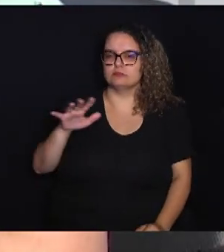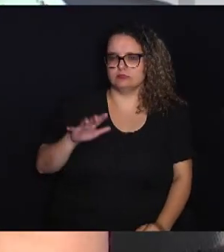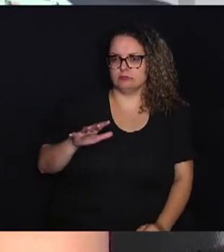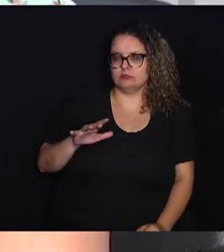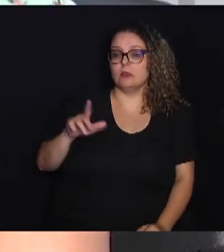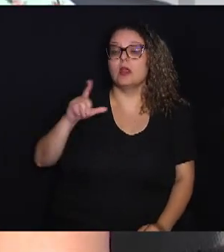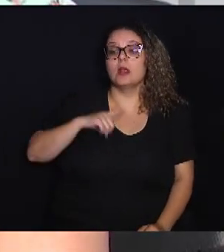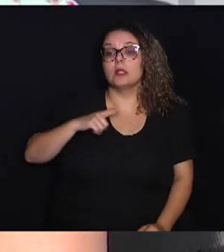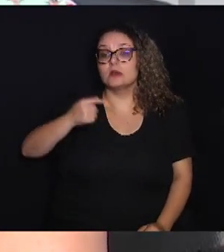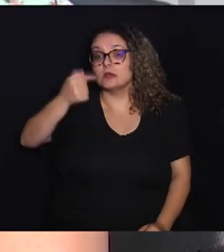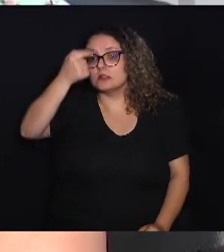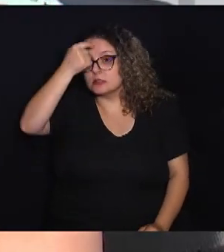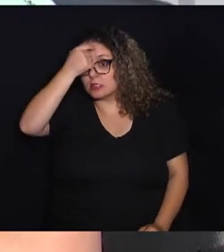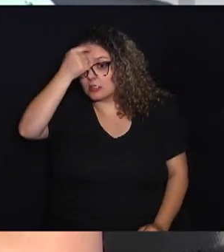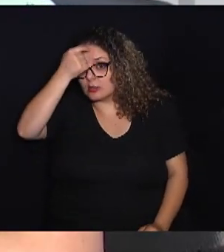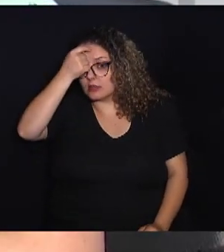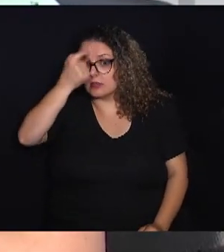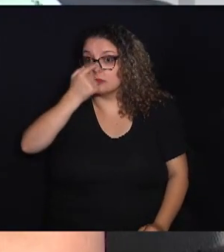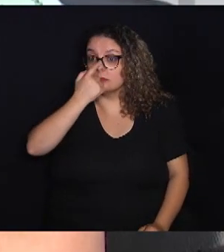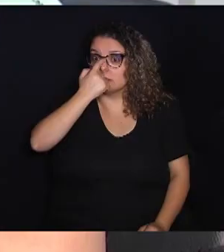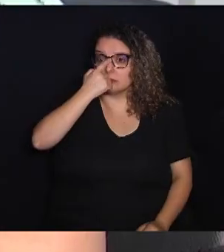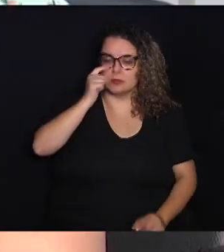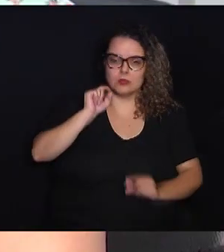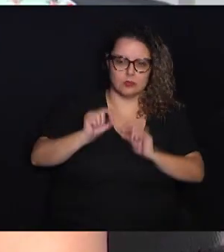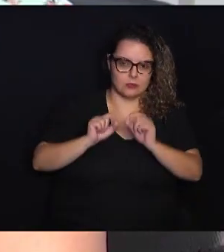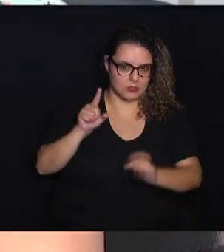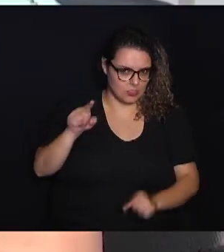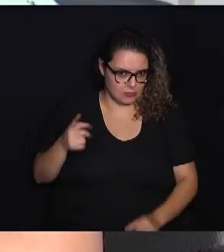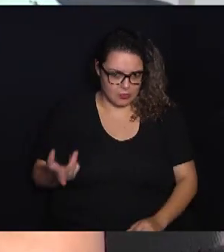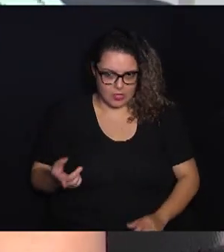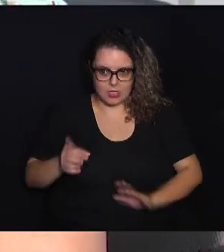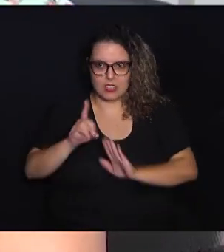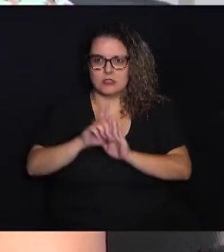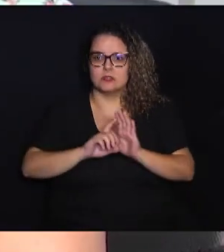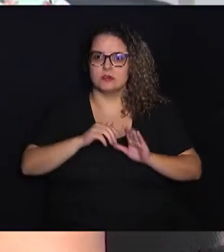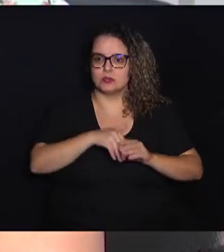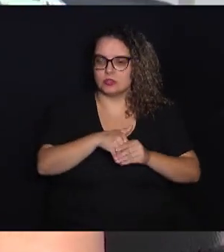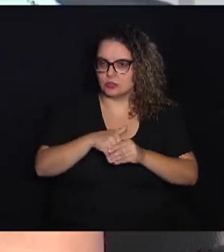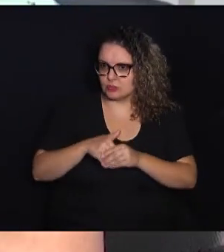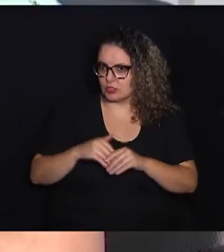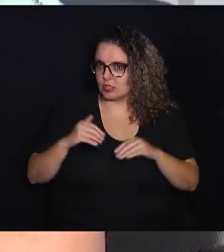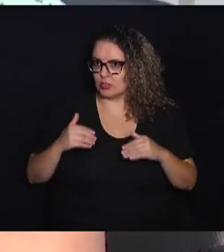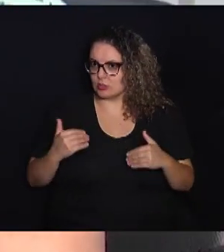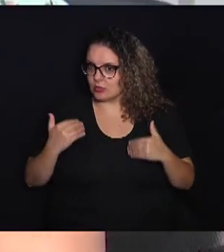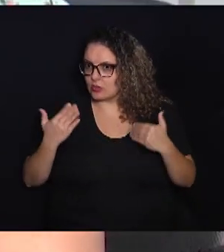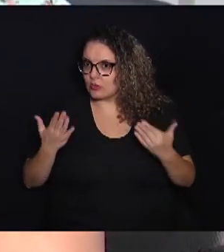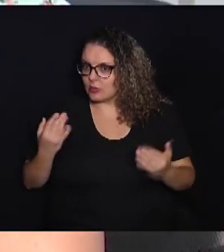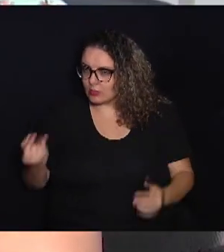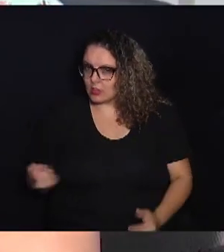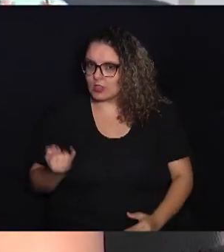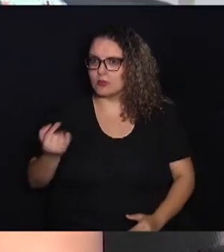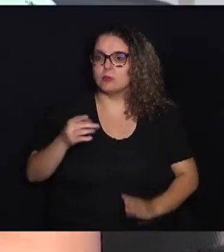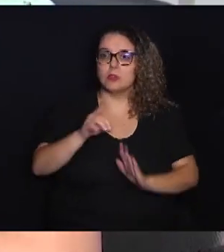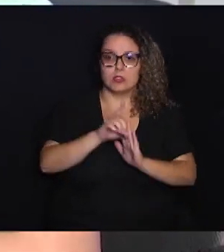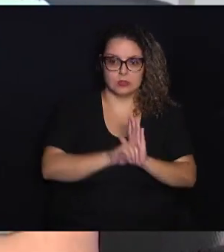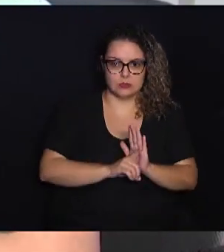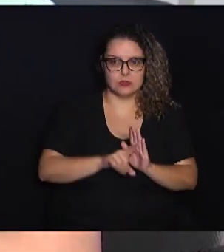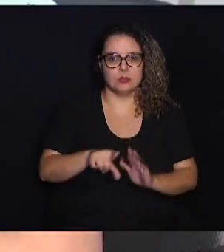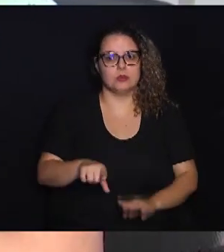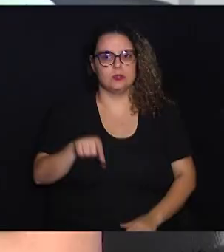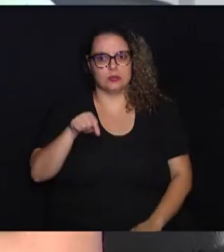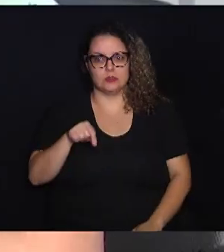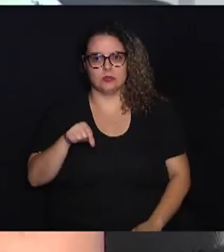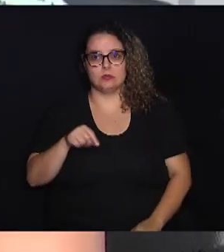essa consciência do que seria esse direito de votar, qual a importância desse direito e da escolha dos